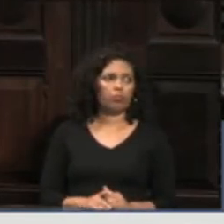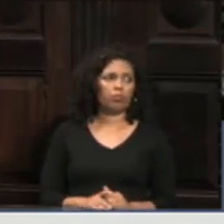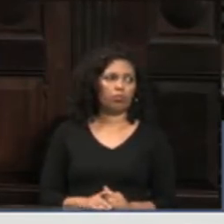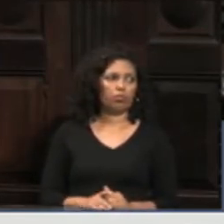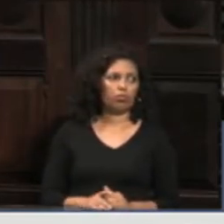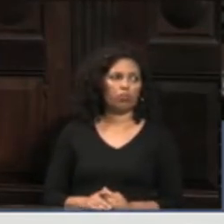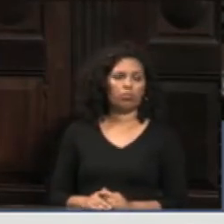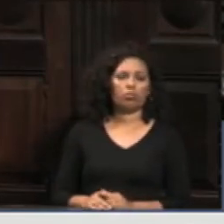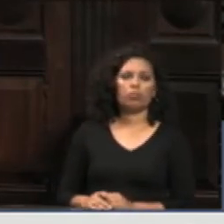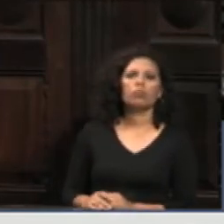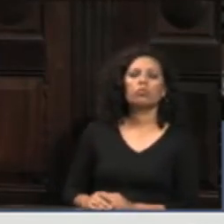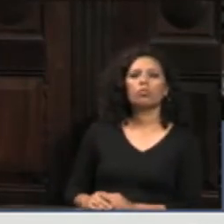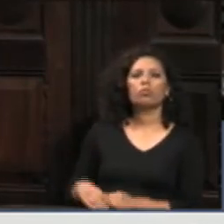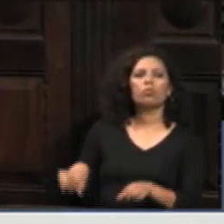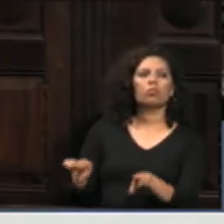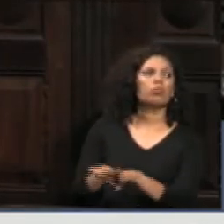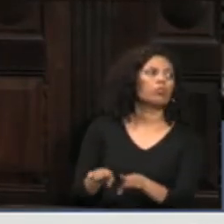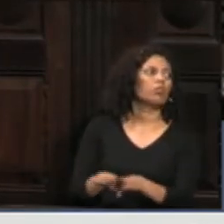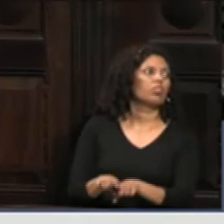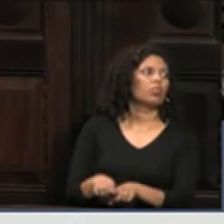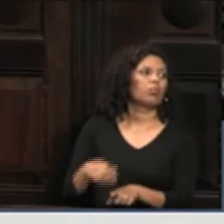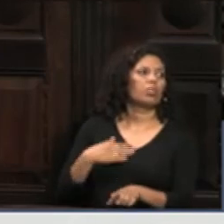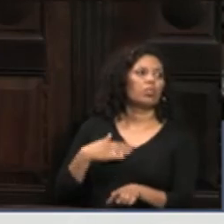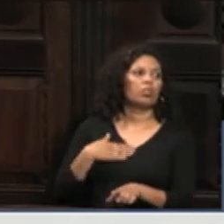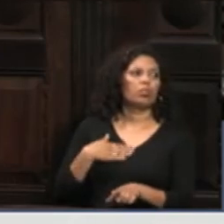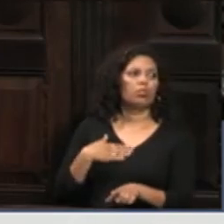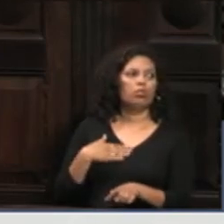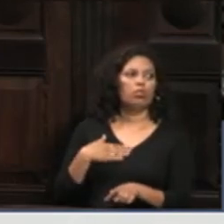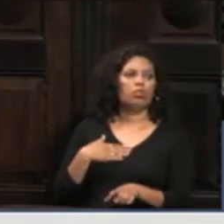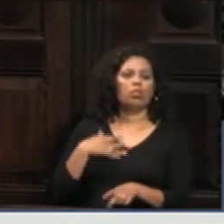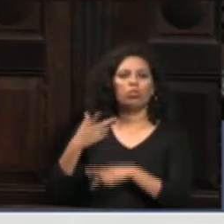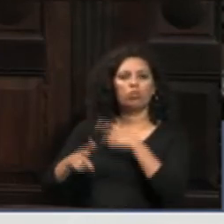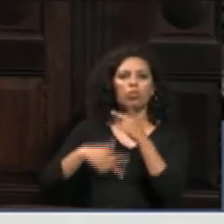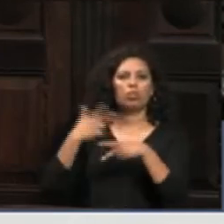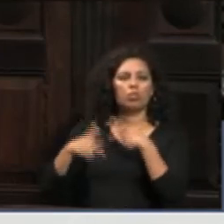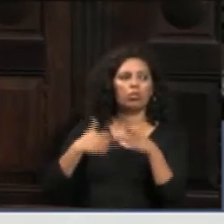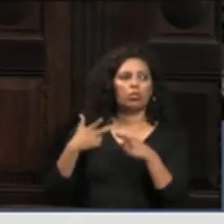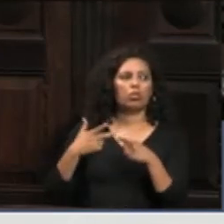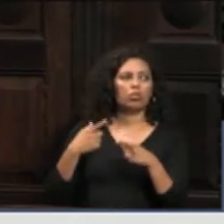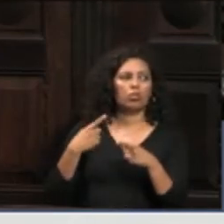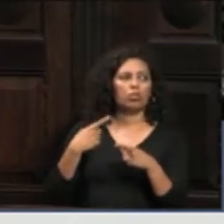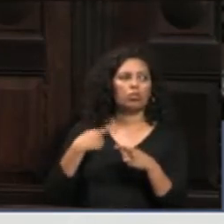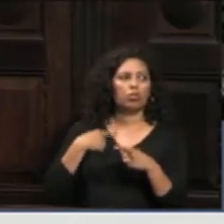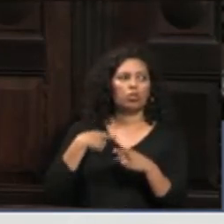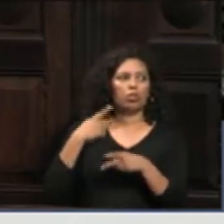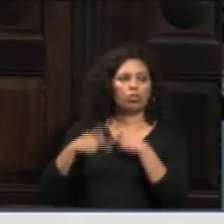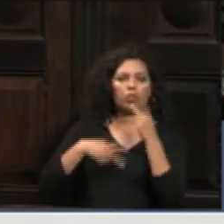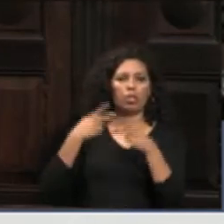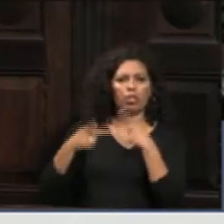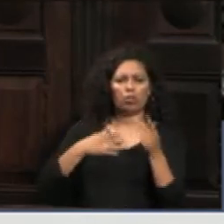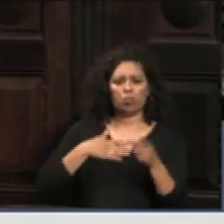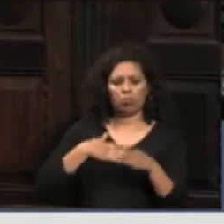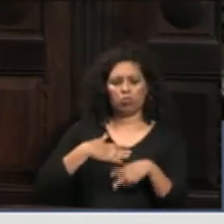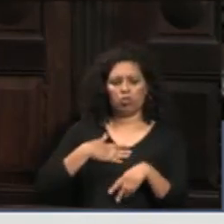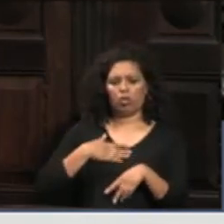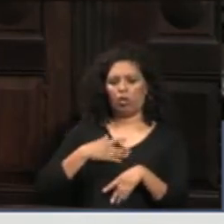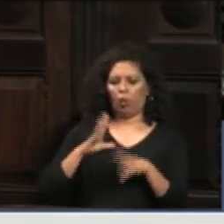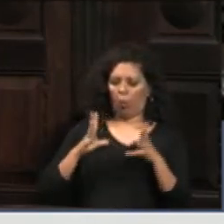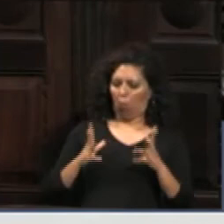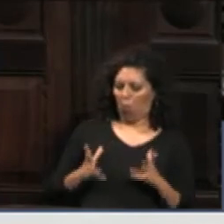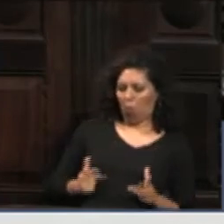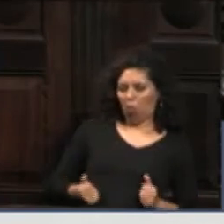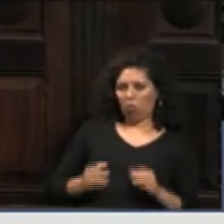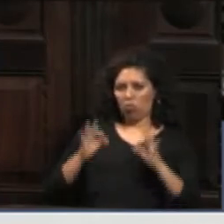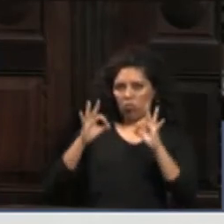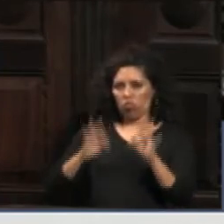E isto daí, eu com estas afirmações, não quero dizer que eu sou puro, que eu